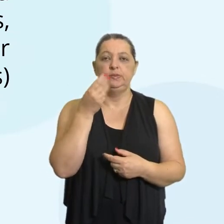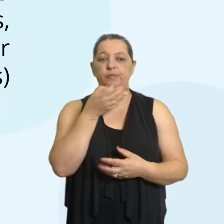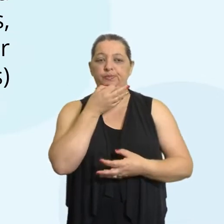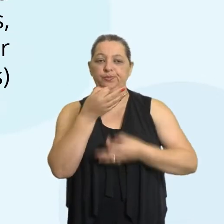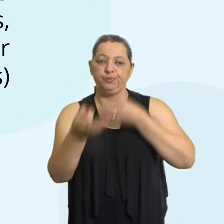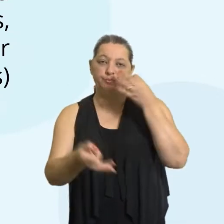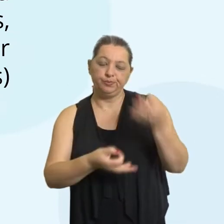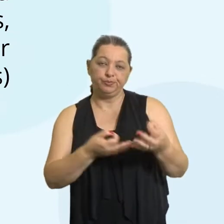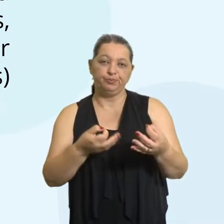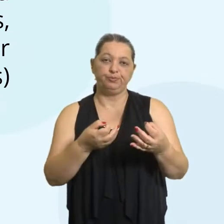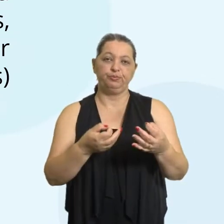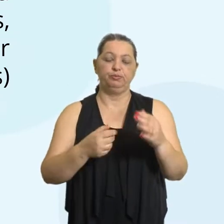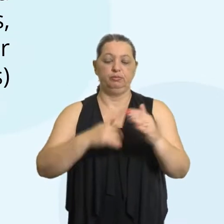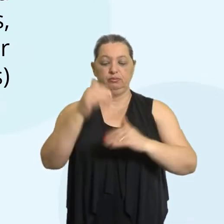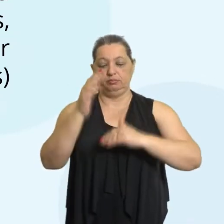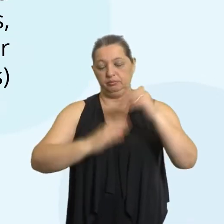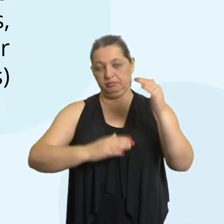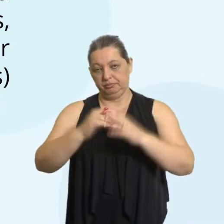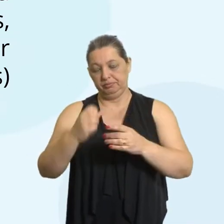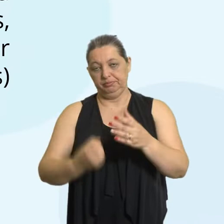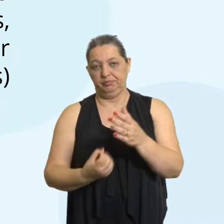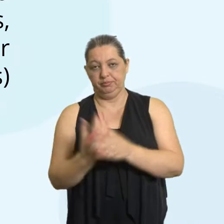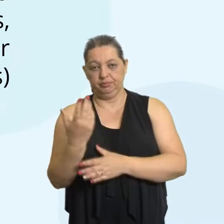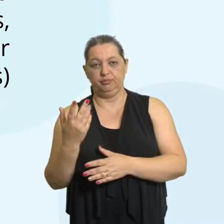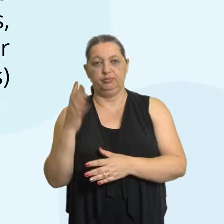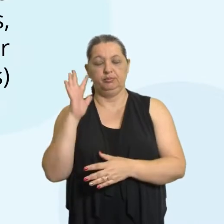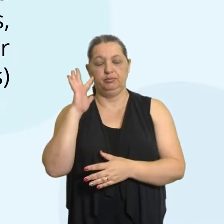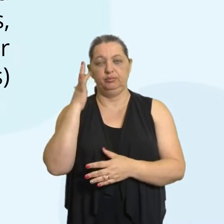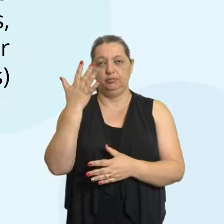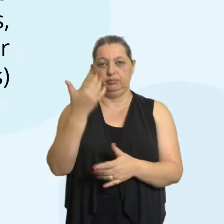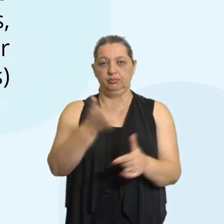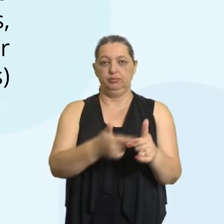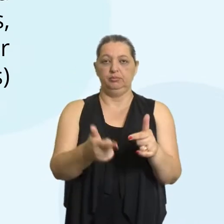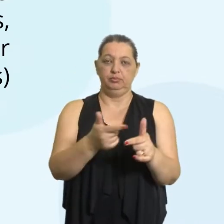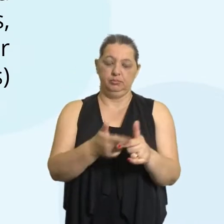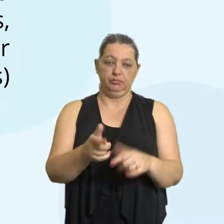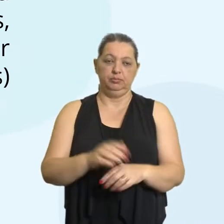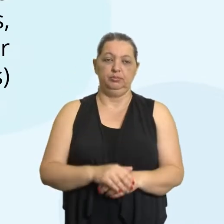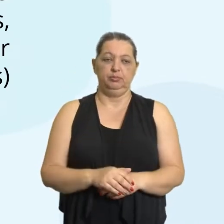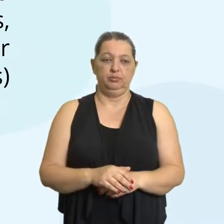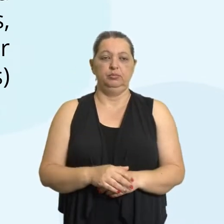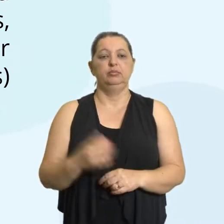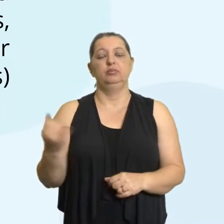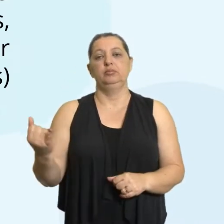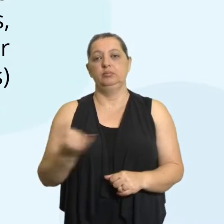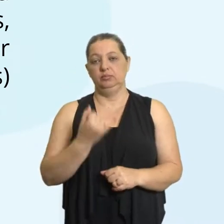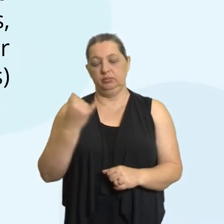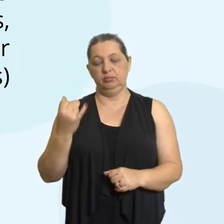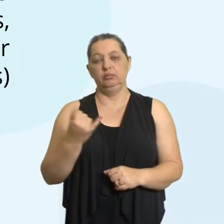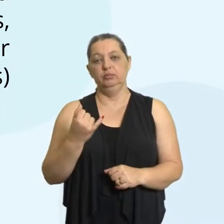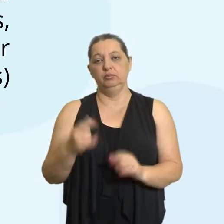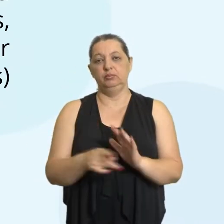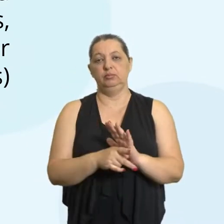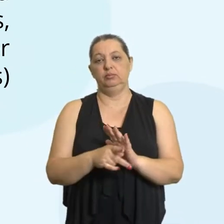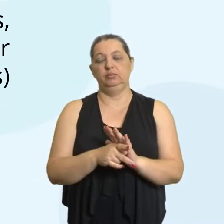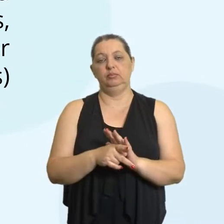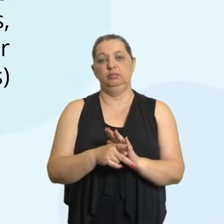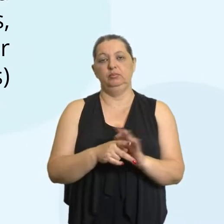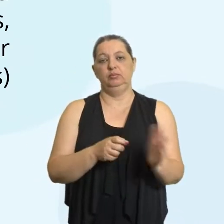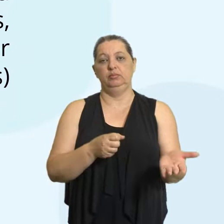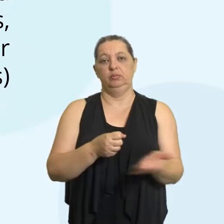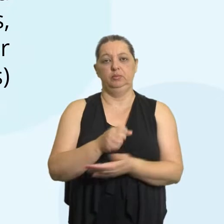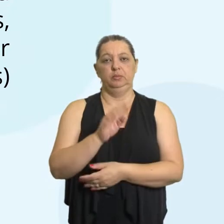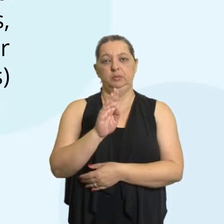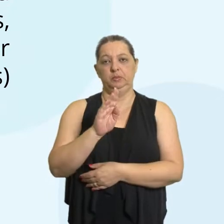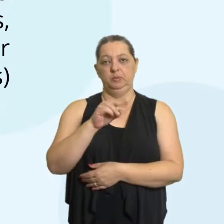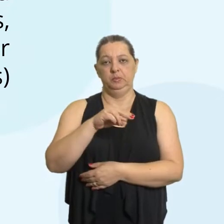criatividade resolvendo problemas criando soluções é importante frisar aí nessa competente geral da bncc que fala sobre